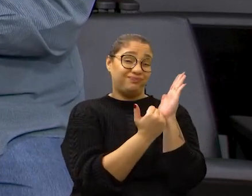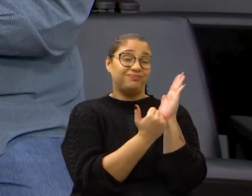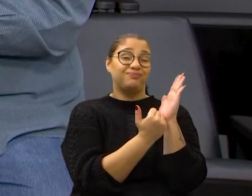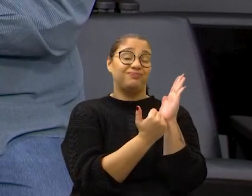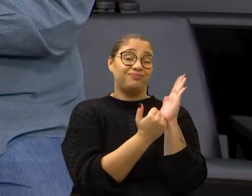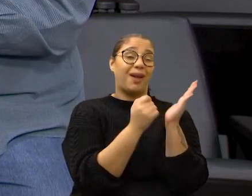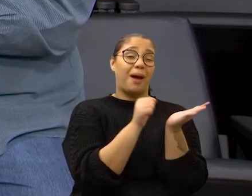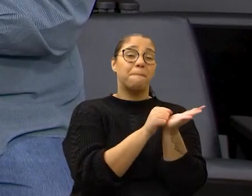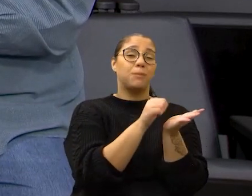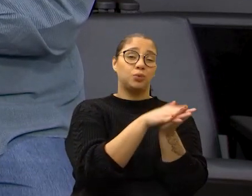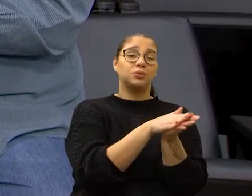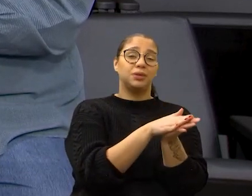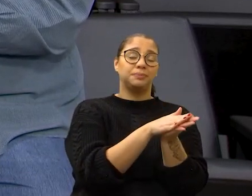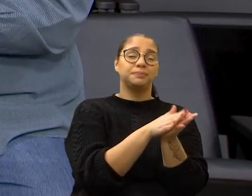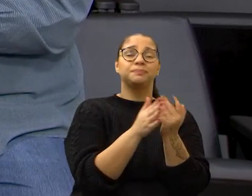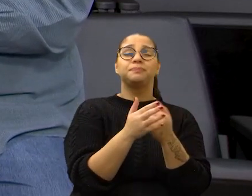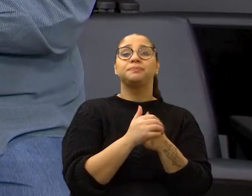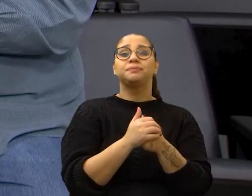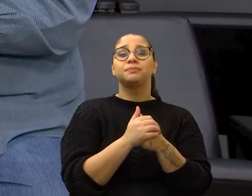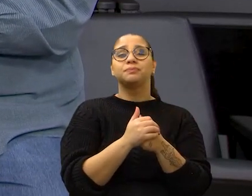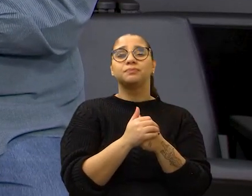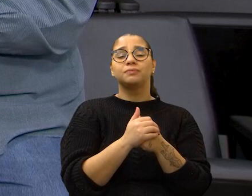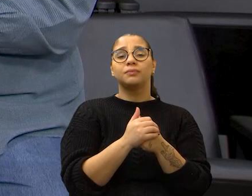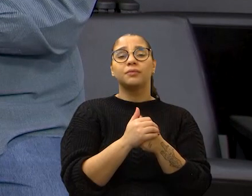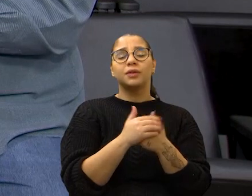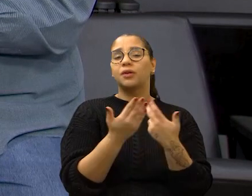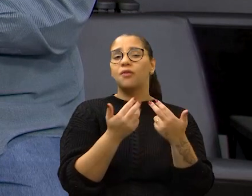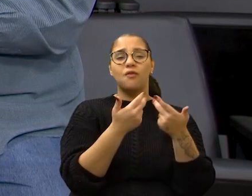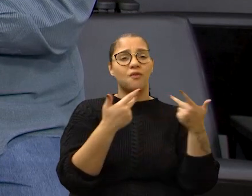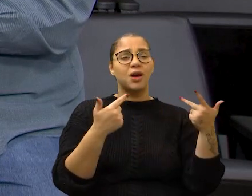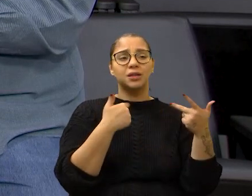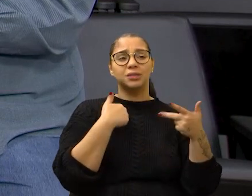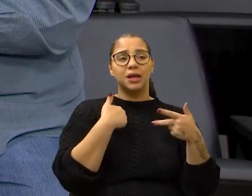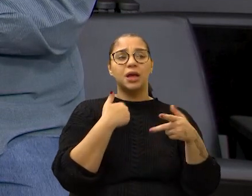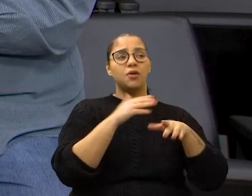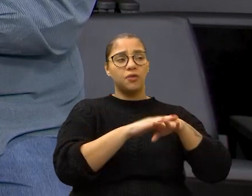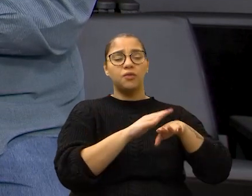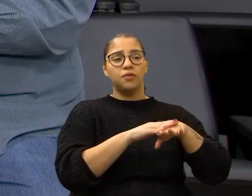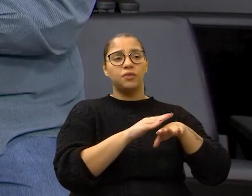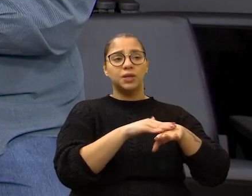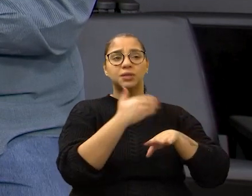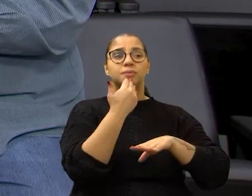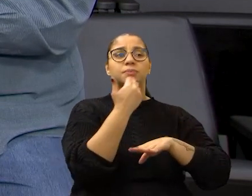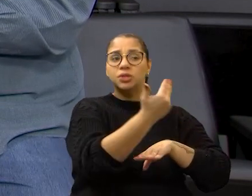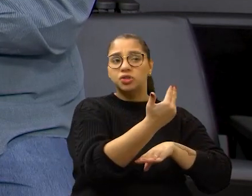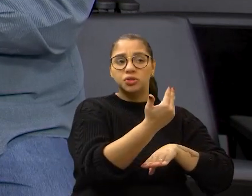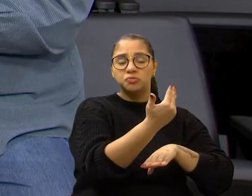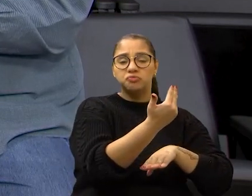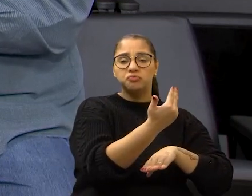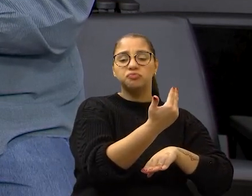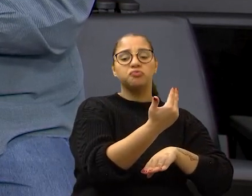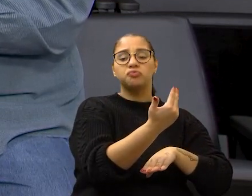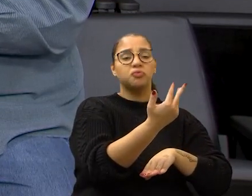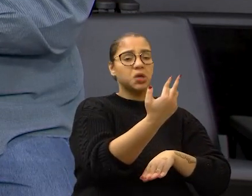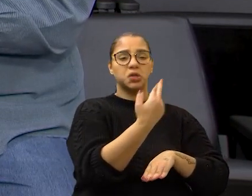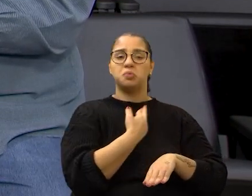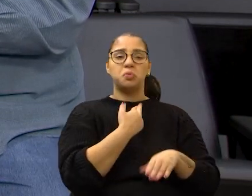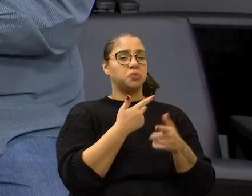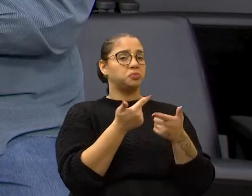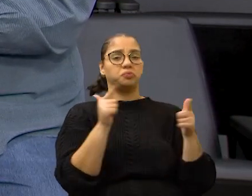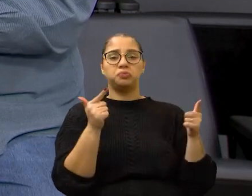muito baixo, né? E várias vezes eu mesma fiz pedidos e não